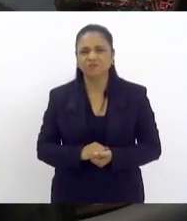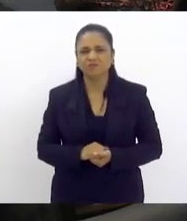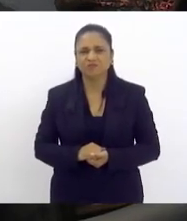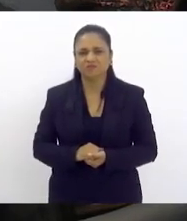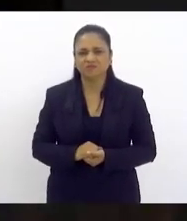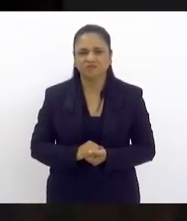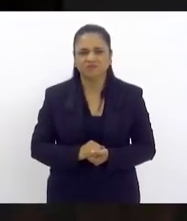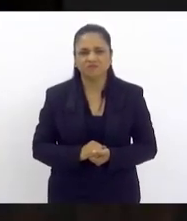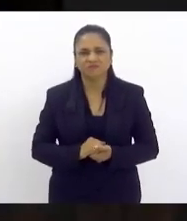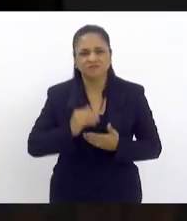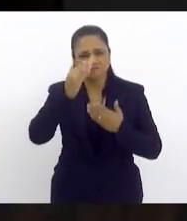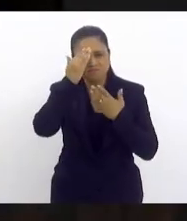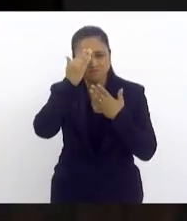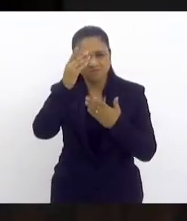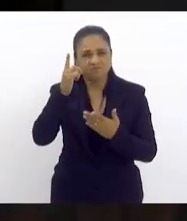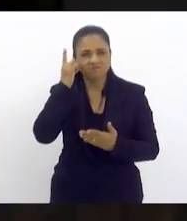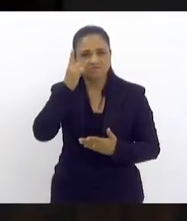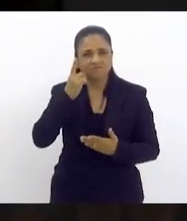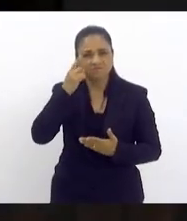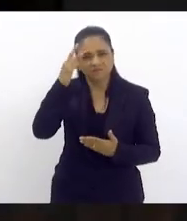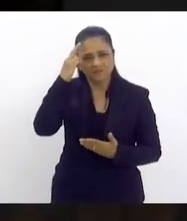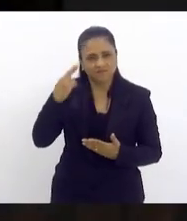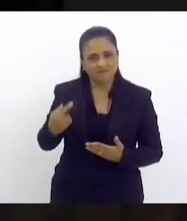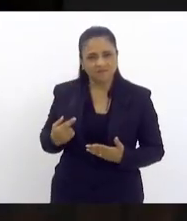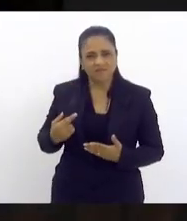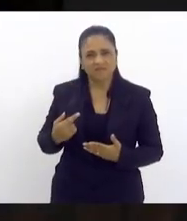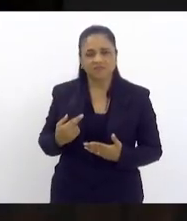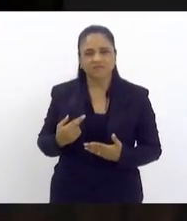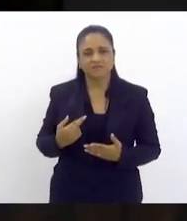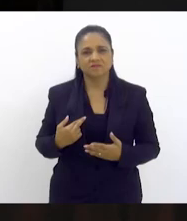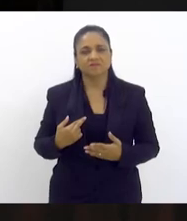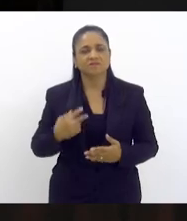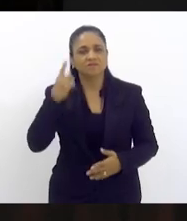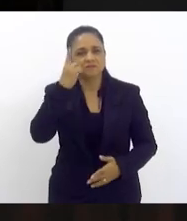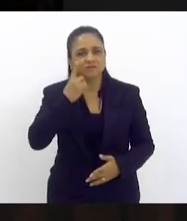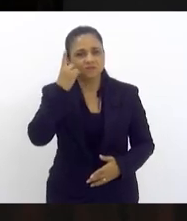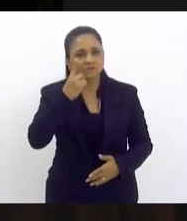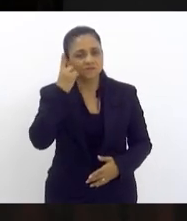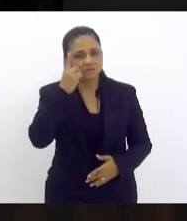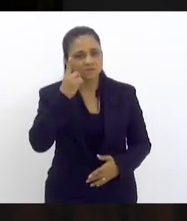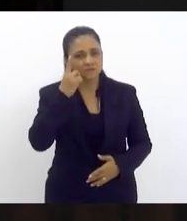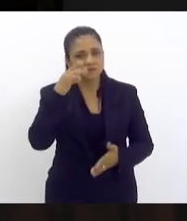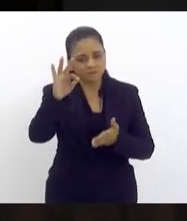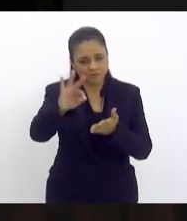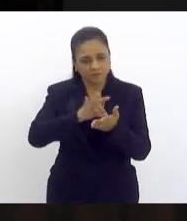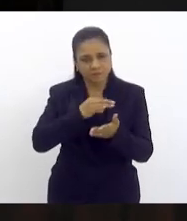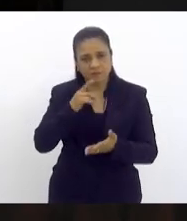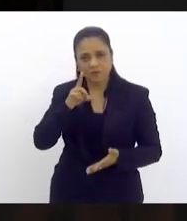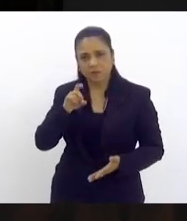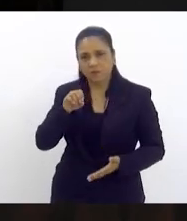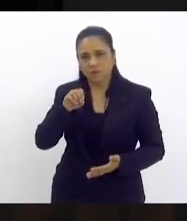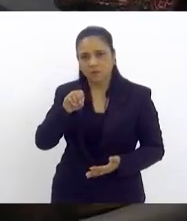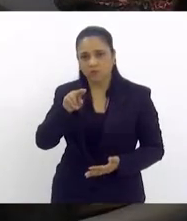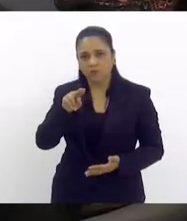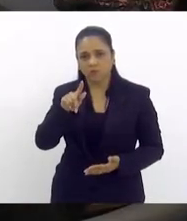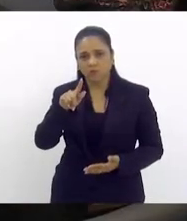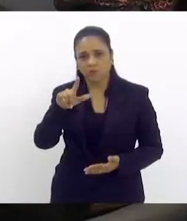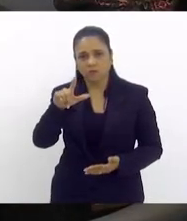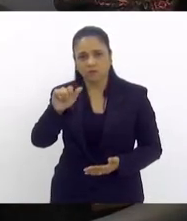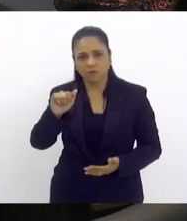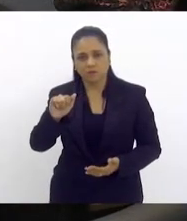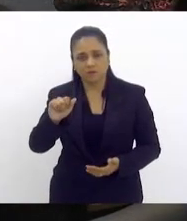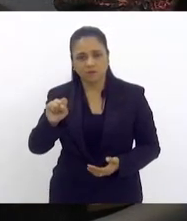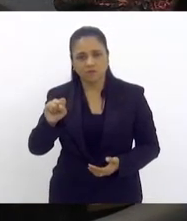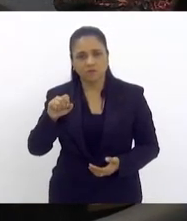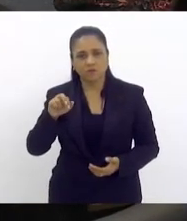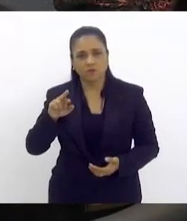Muito obrigado, deputada Renata Souza. Para discutir, deputado inscrito Douglas Ruas, por favor.